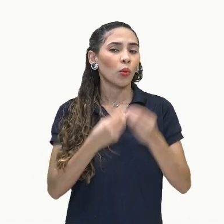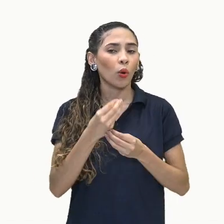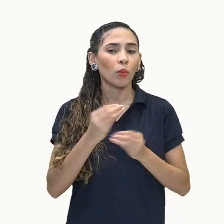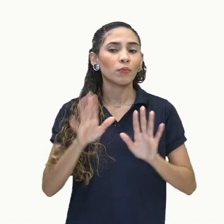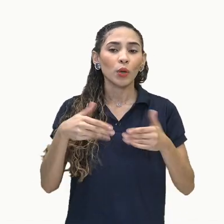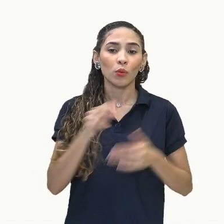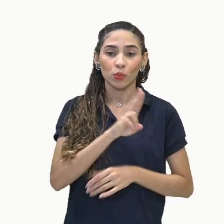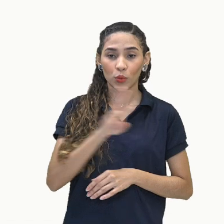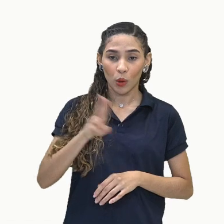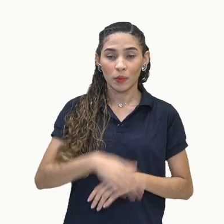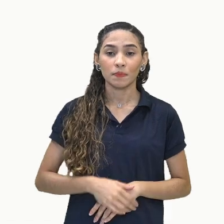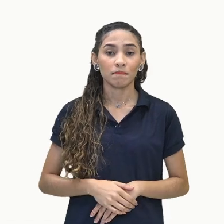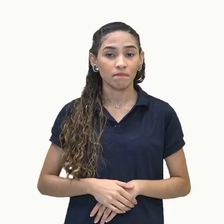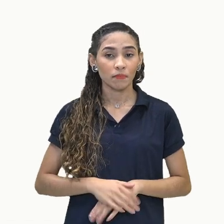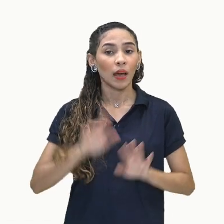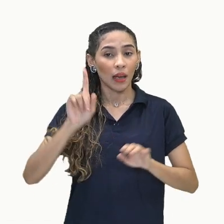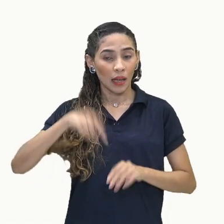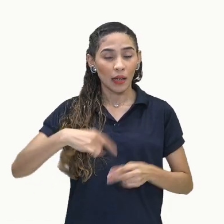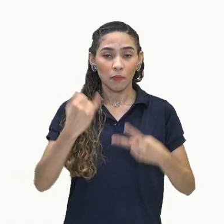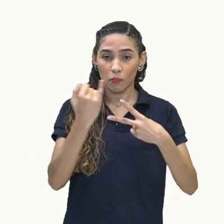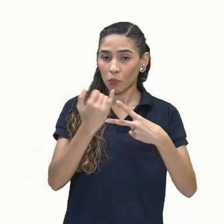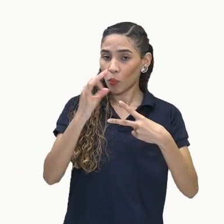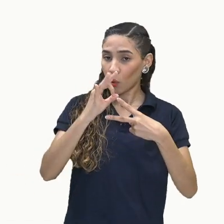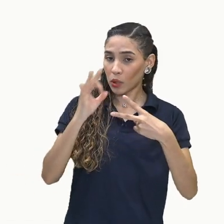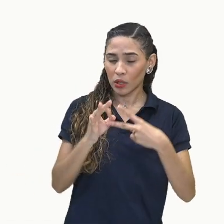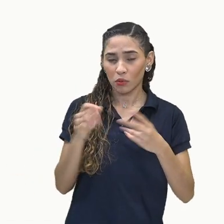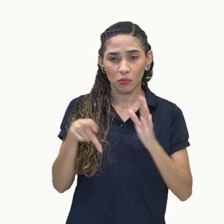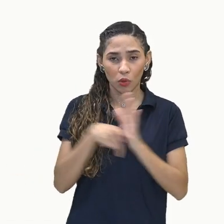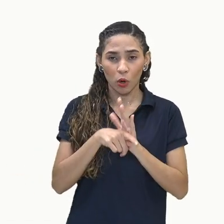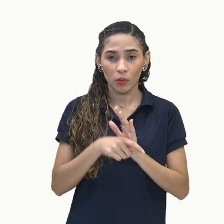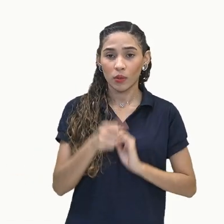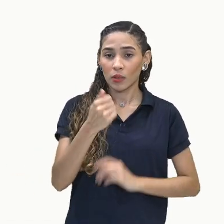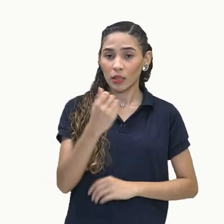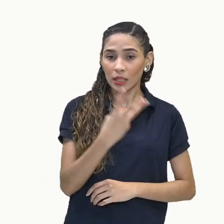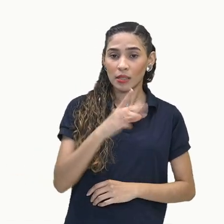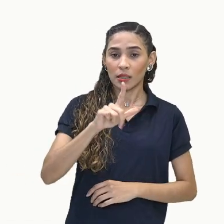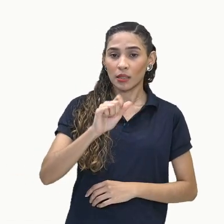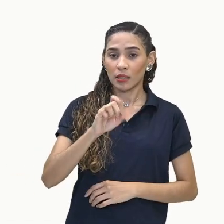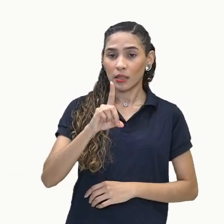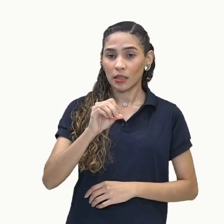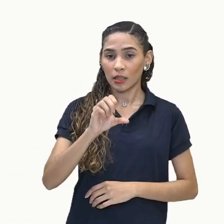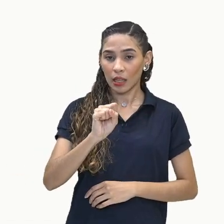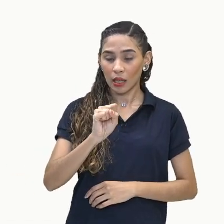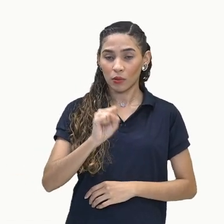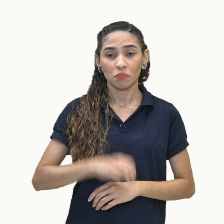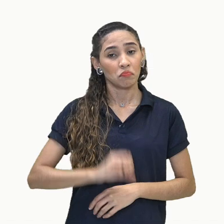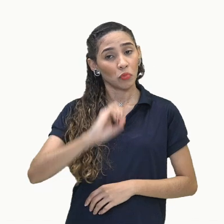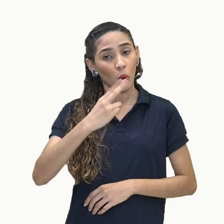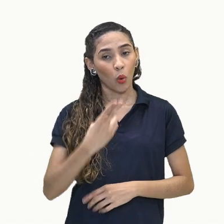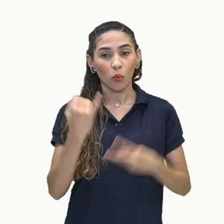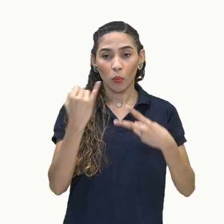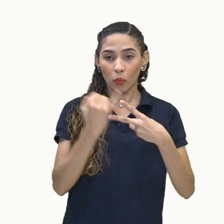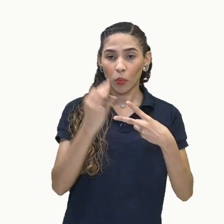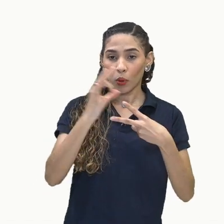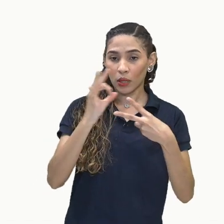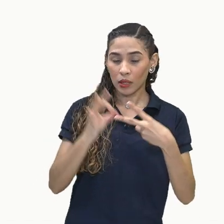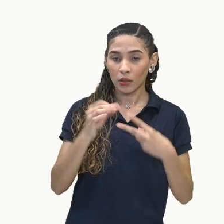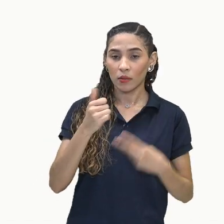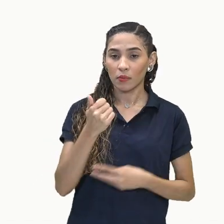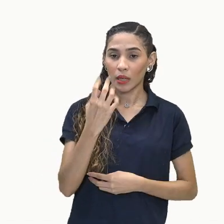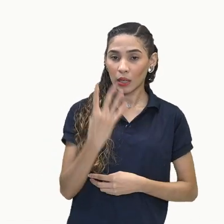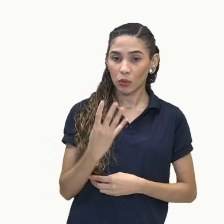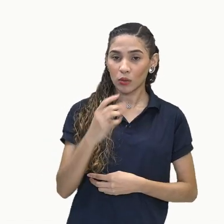professor? Não, nós chamamos de polígono de 13 lados, certo? Ou polígono de